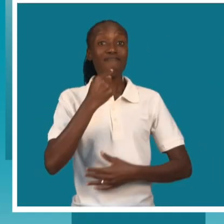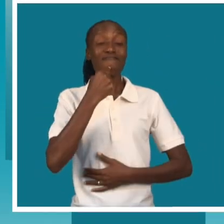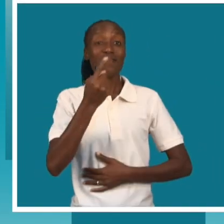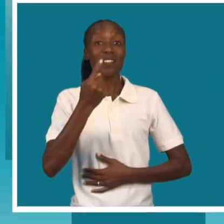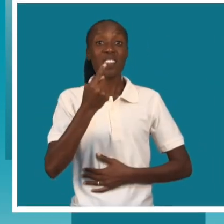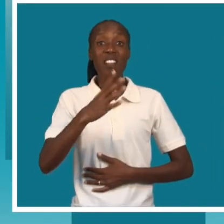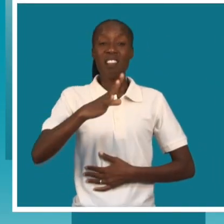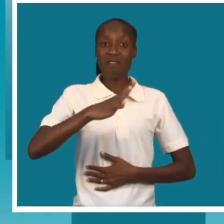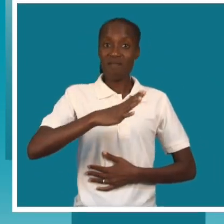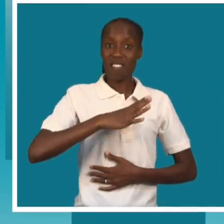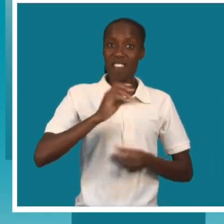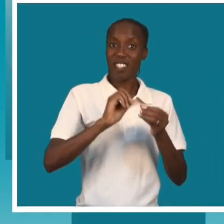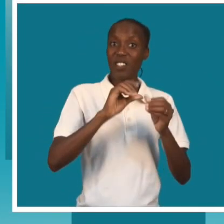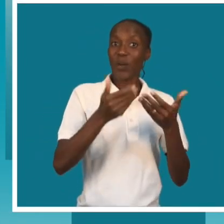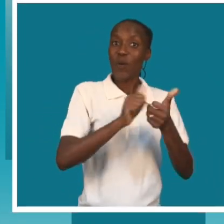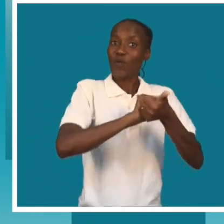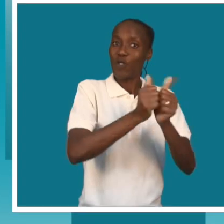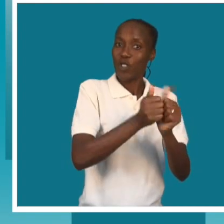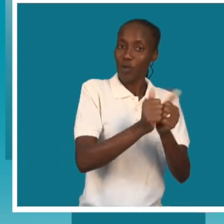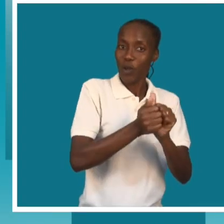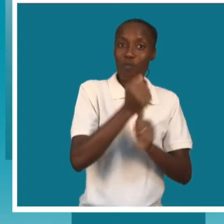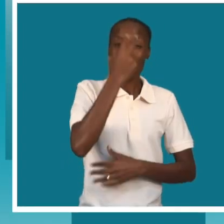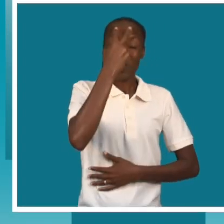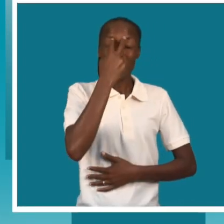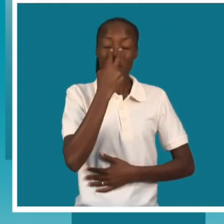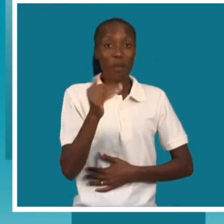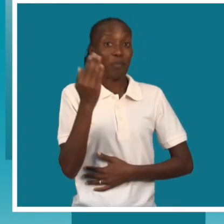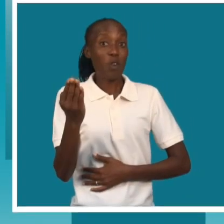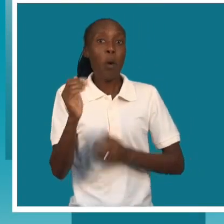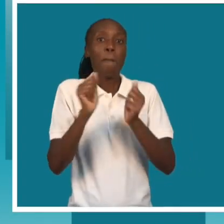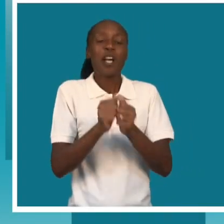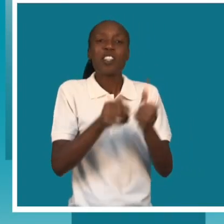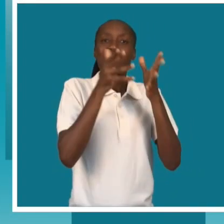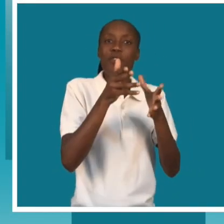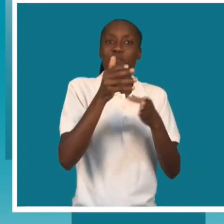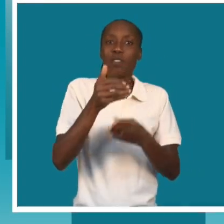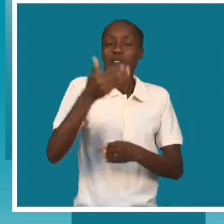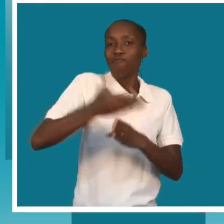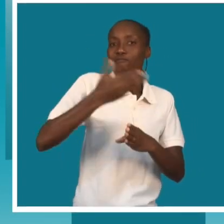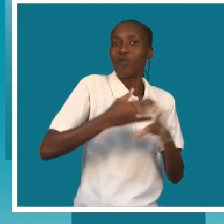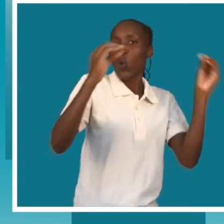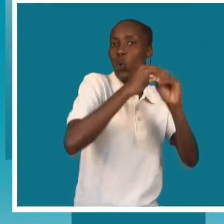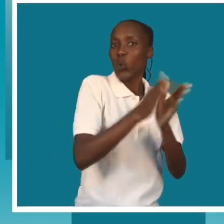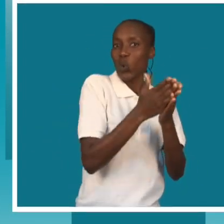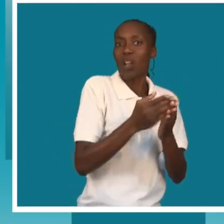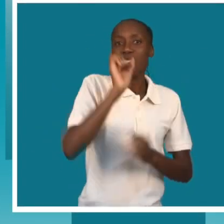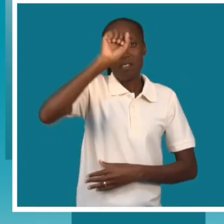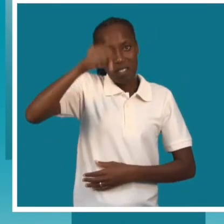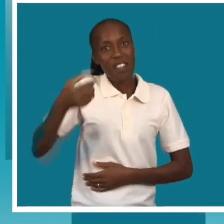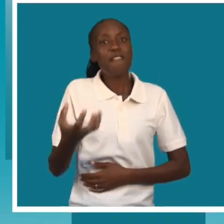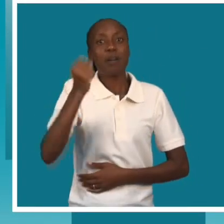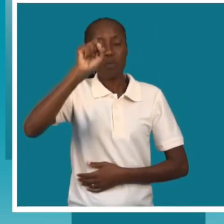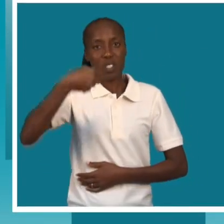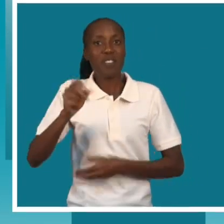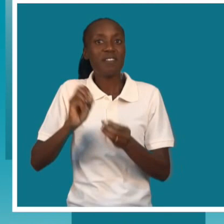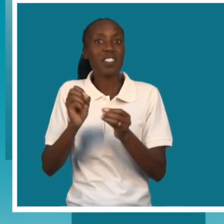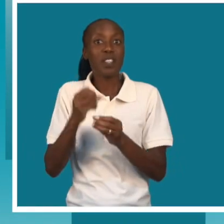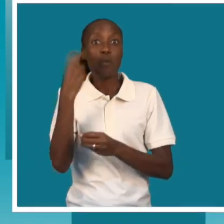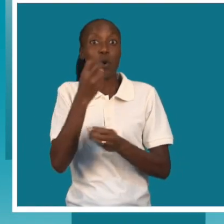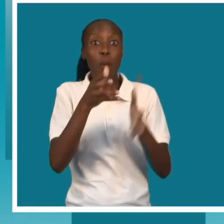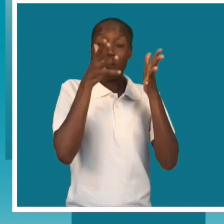olha, criamos uma modalidade para cegos e ambliúpes e depois não criamos condições. Vamos sim, vamos criar condições.